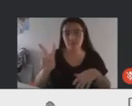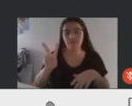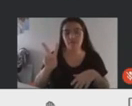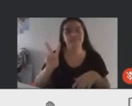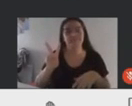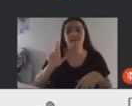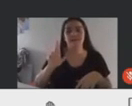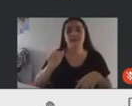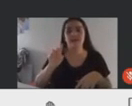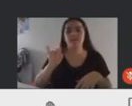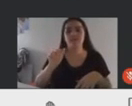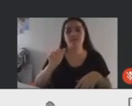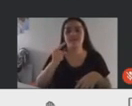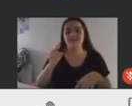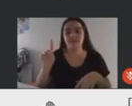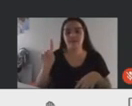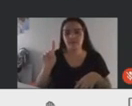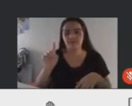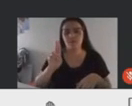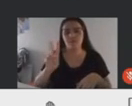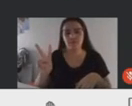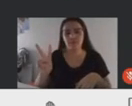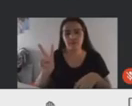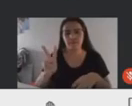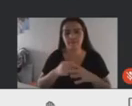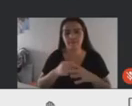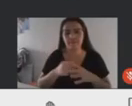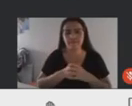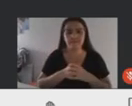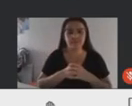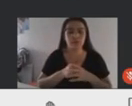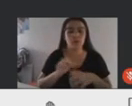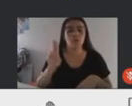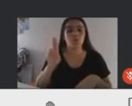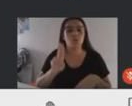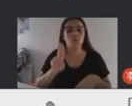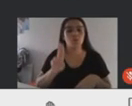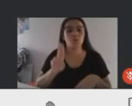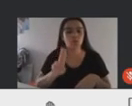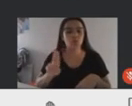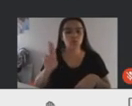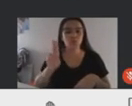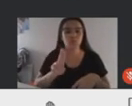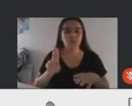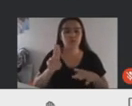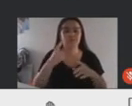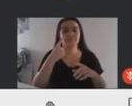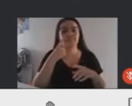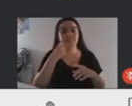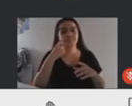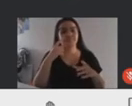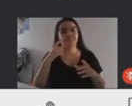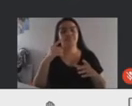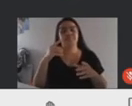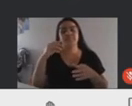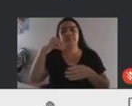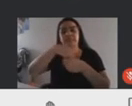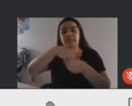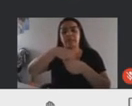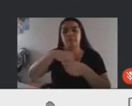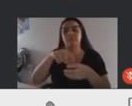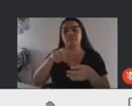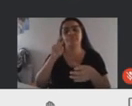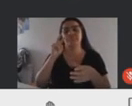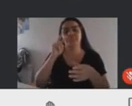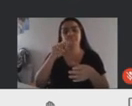ultravioleta, nós usamos em conjunto com reagentes. Esses reagentes, como o peróxido de hidrogênio, na